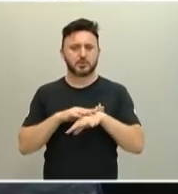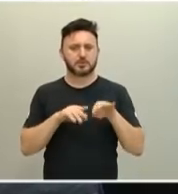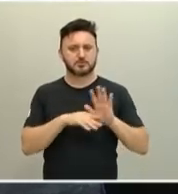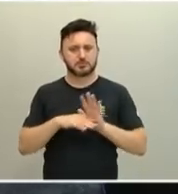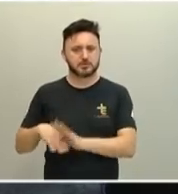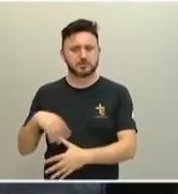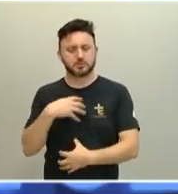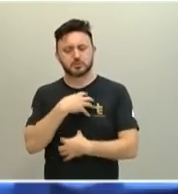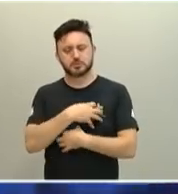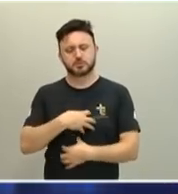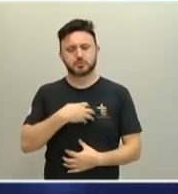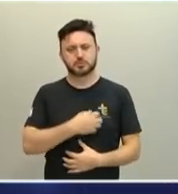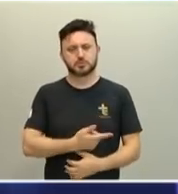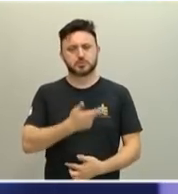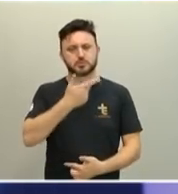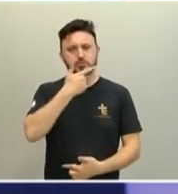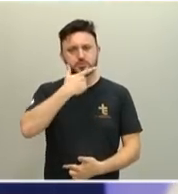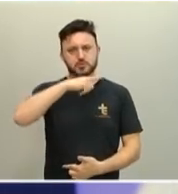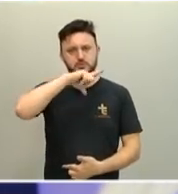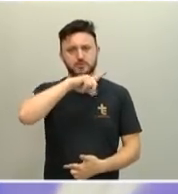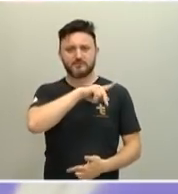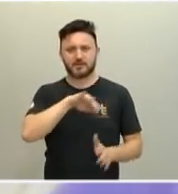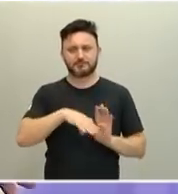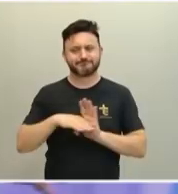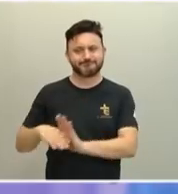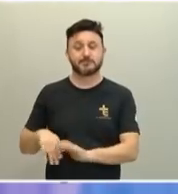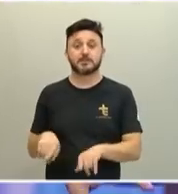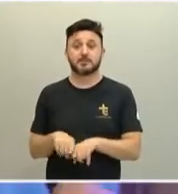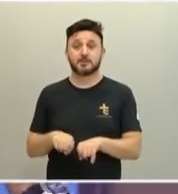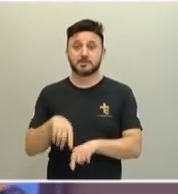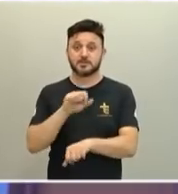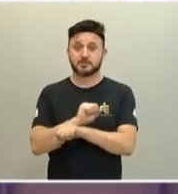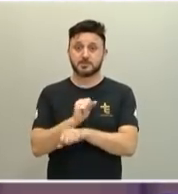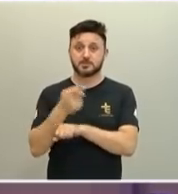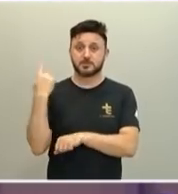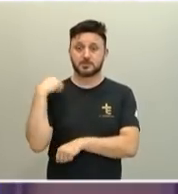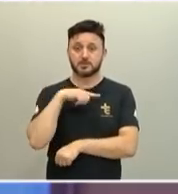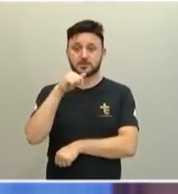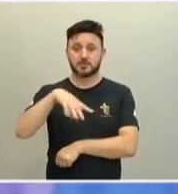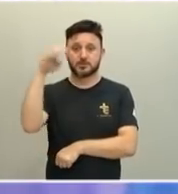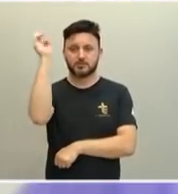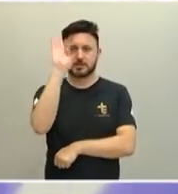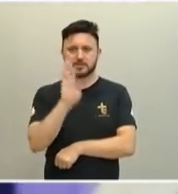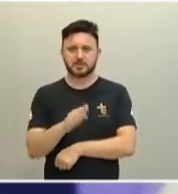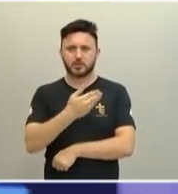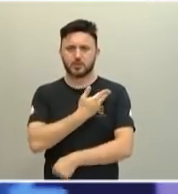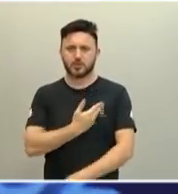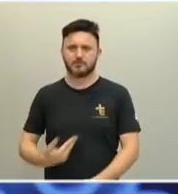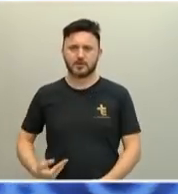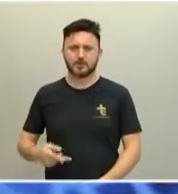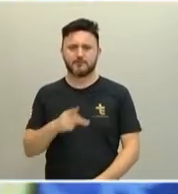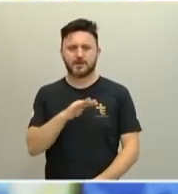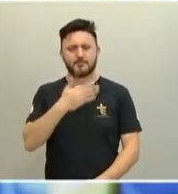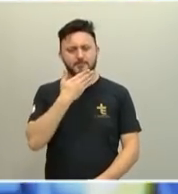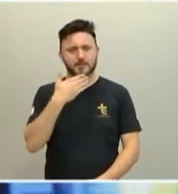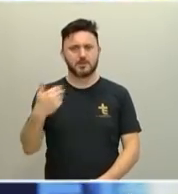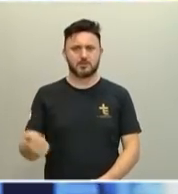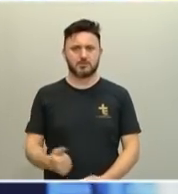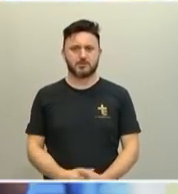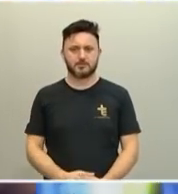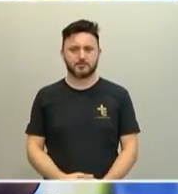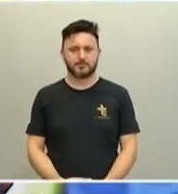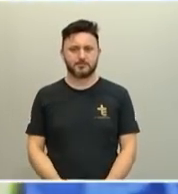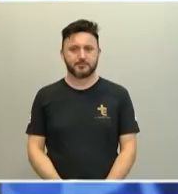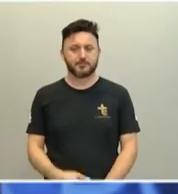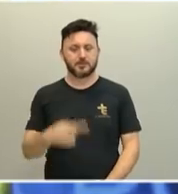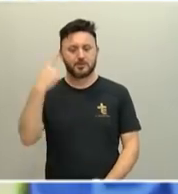transtorno, do bipolarismo. A esperança para nós aqui no Brasil. O deserto florirá. Feche os seus